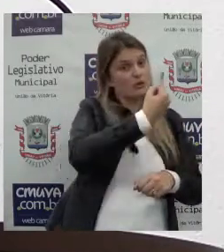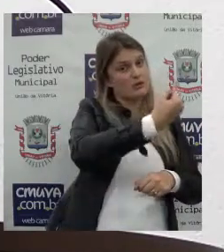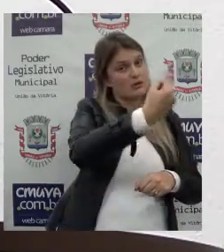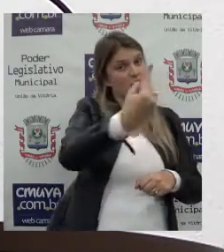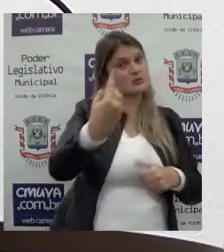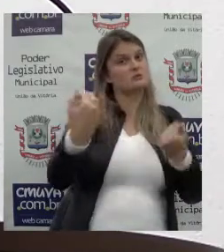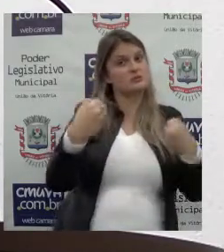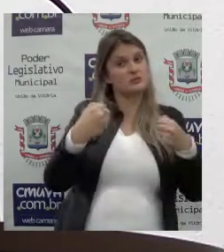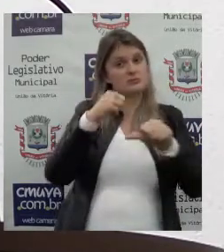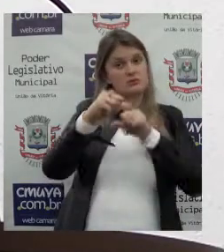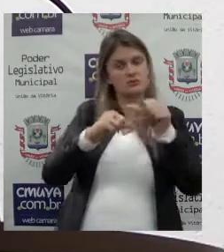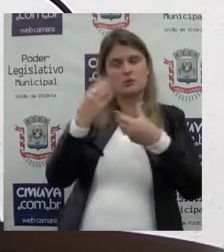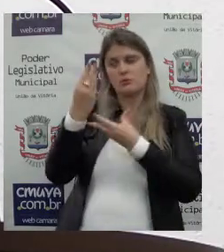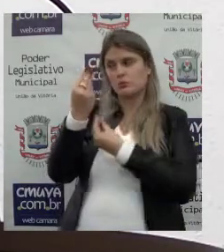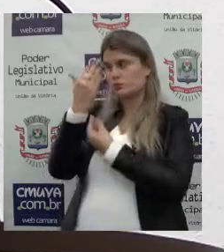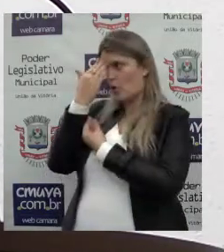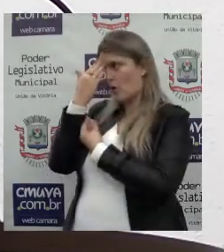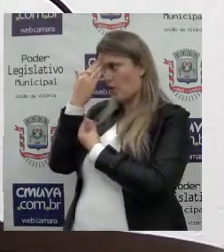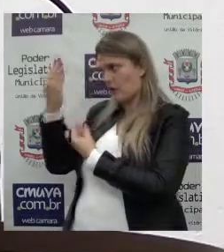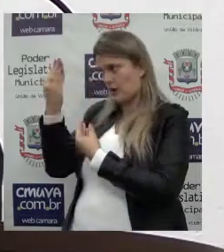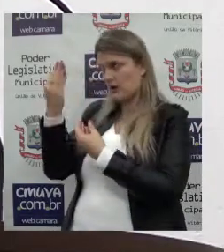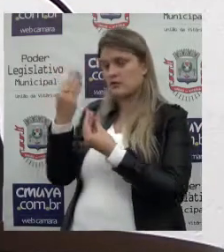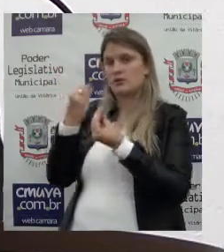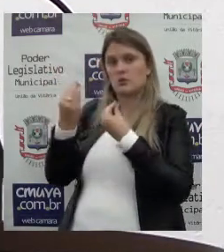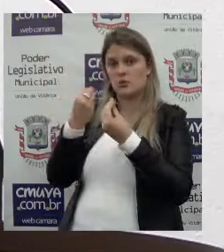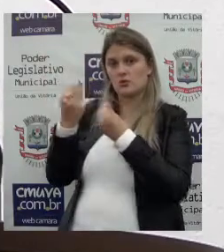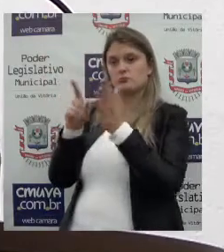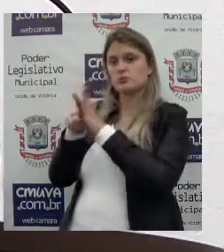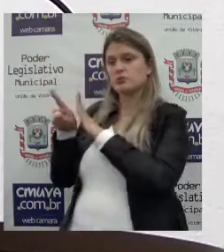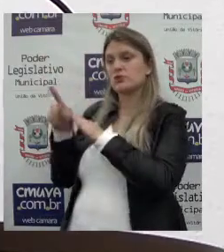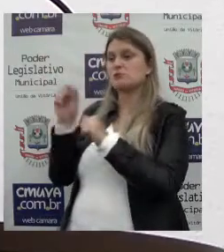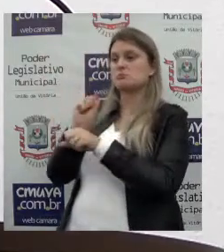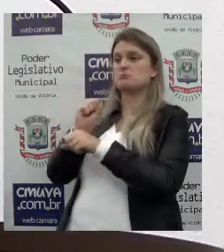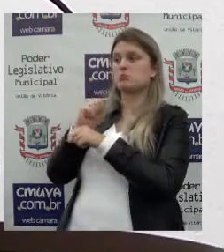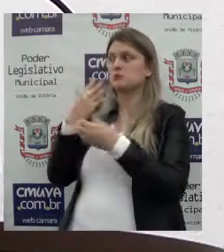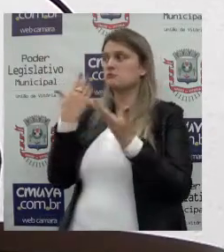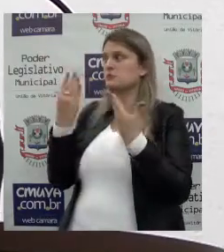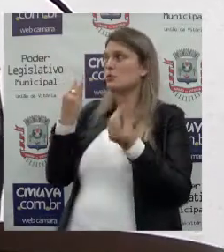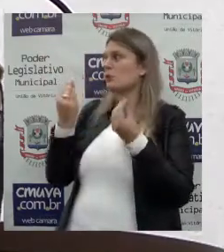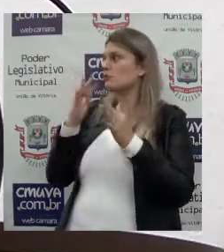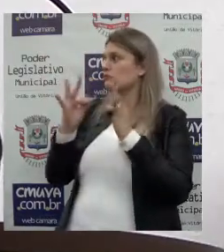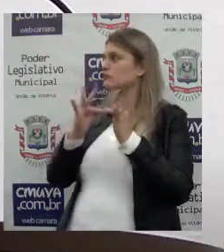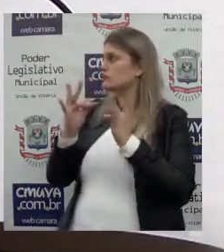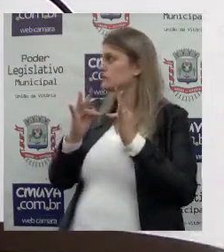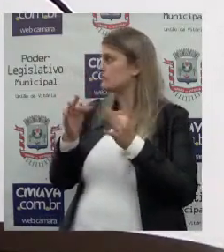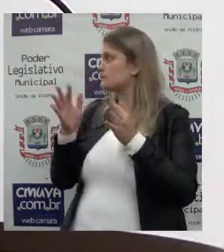mudar, começar por nós. Né? Obrigado por enquanto, vou abrir as palavras, não sei como que funciona.